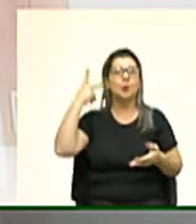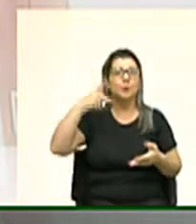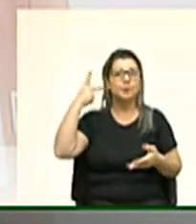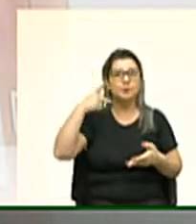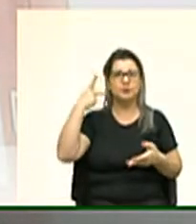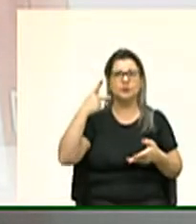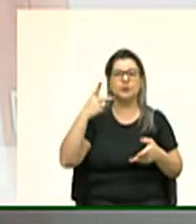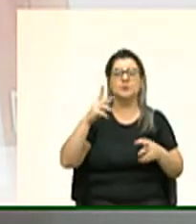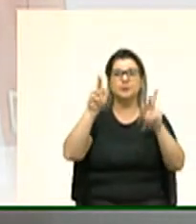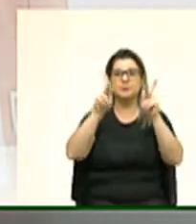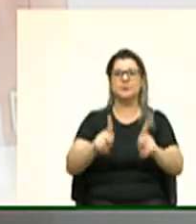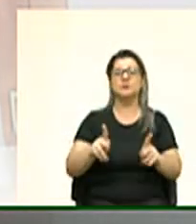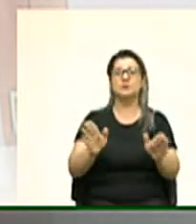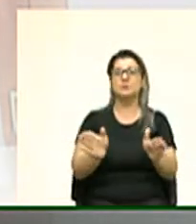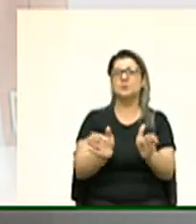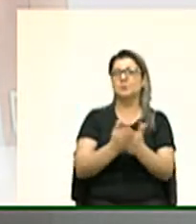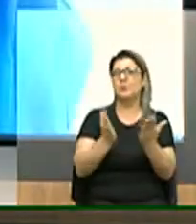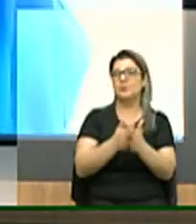da população. Muito obrigada.